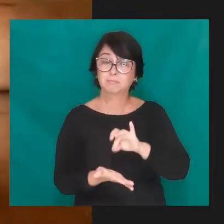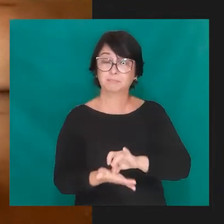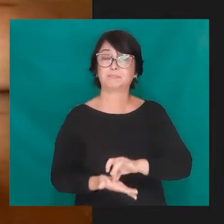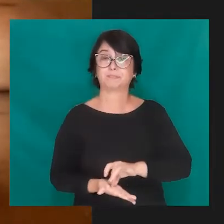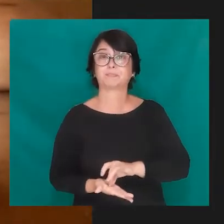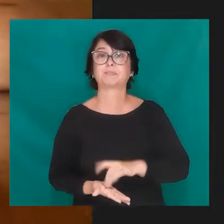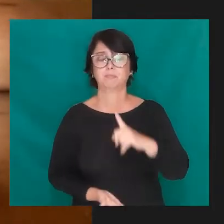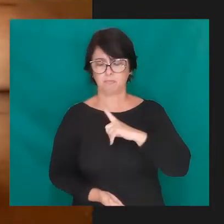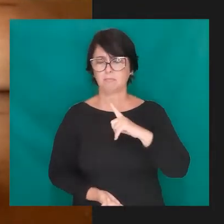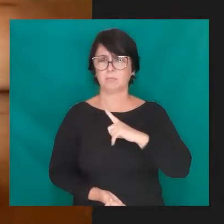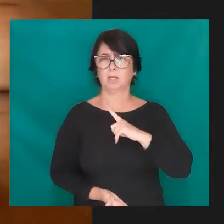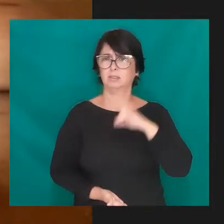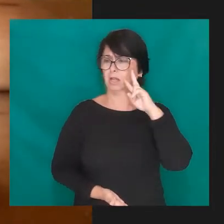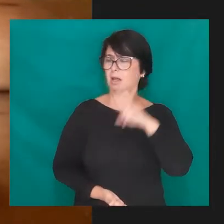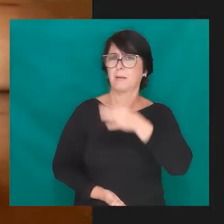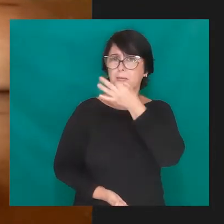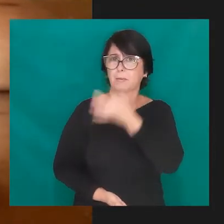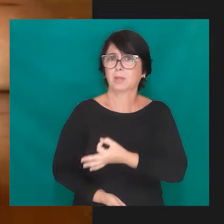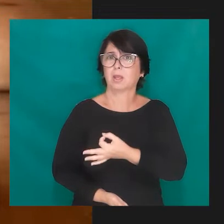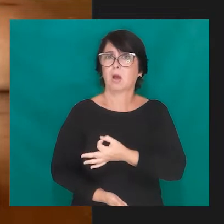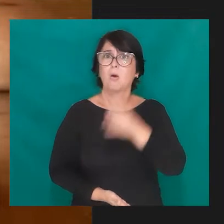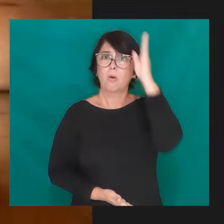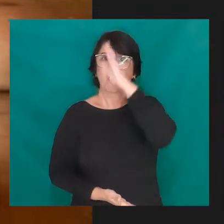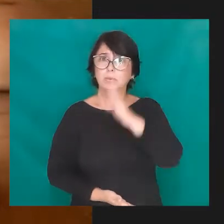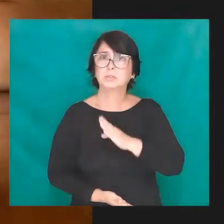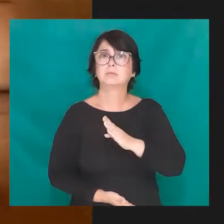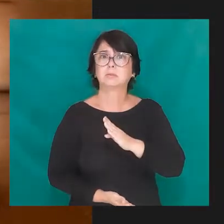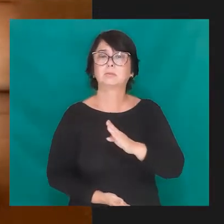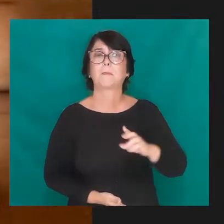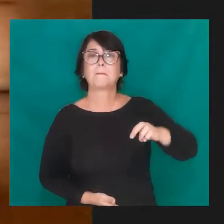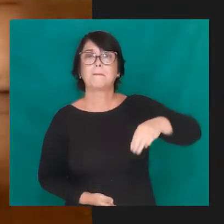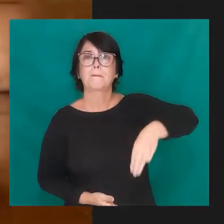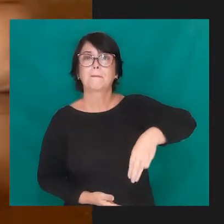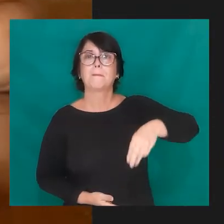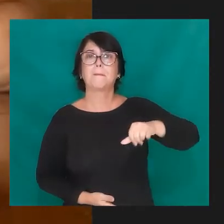de acordeões que existe comercial no Brasil chama-se Minuano,